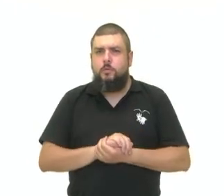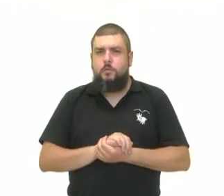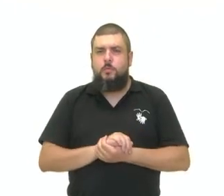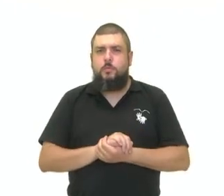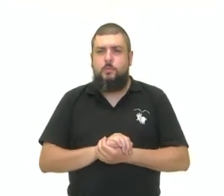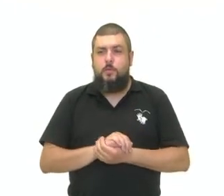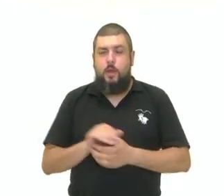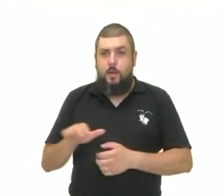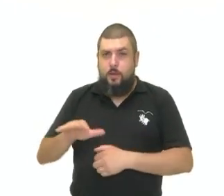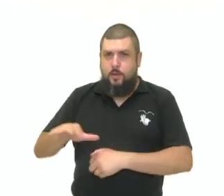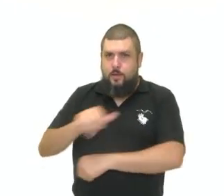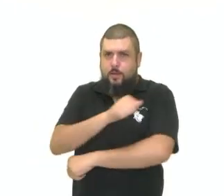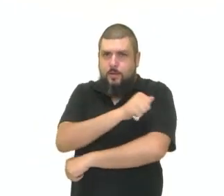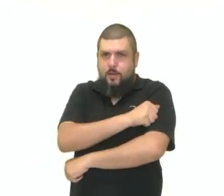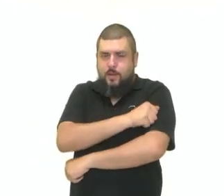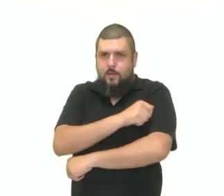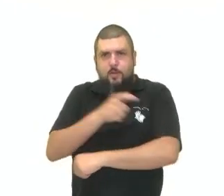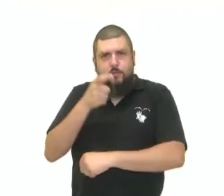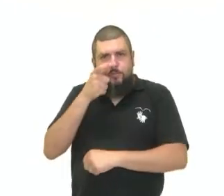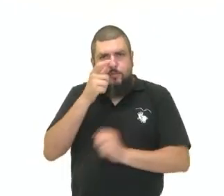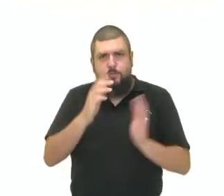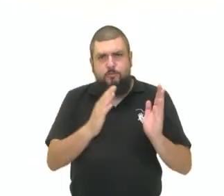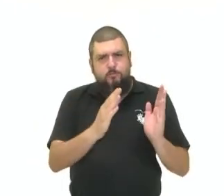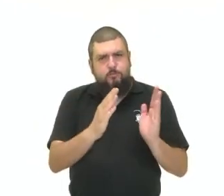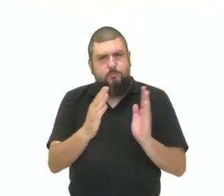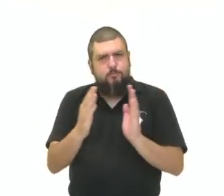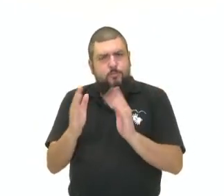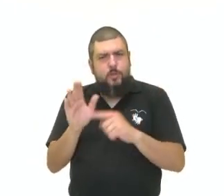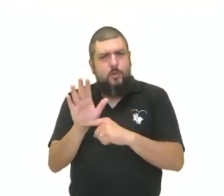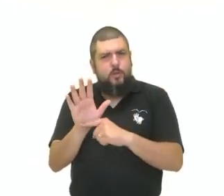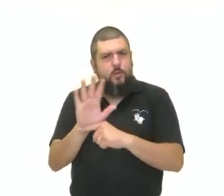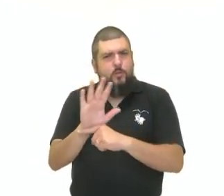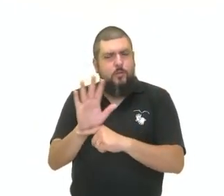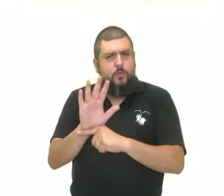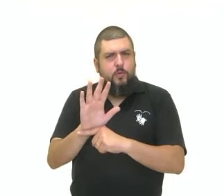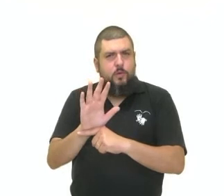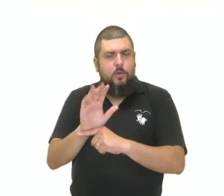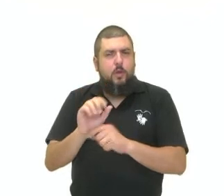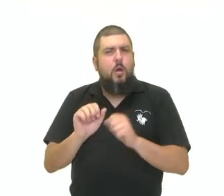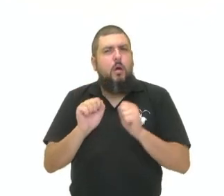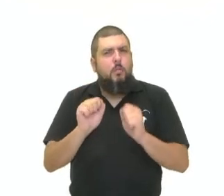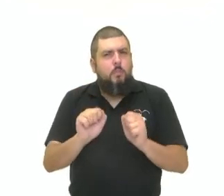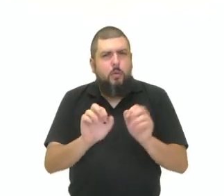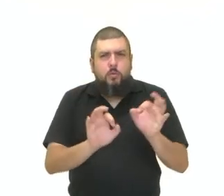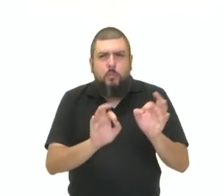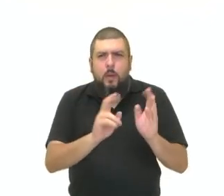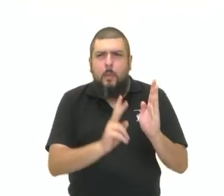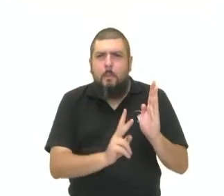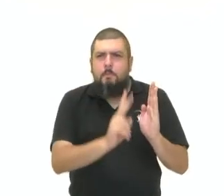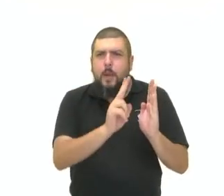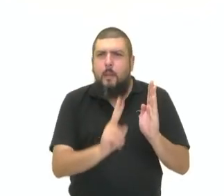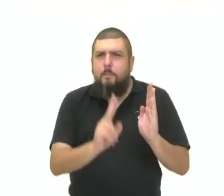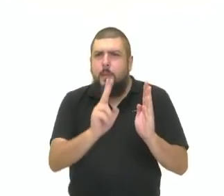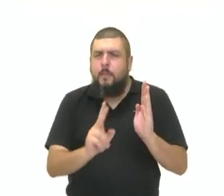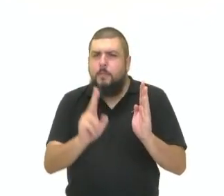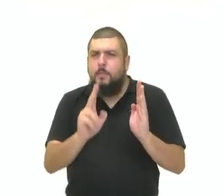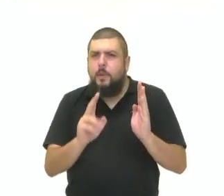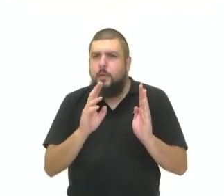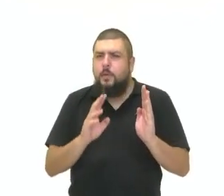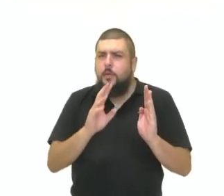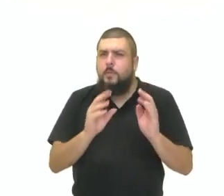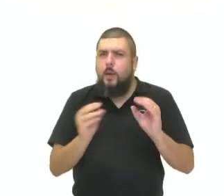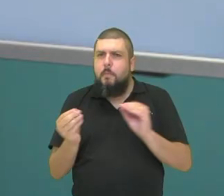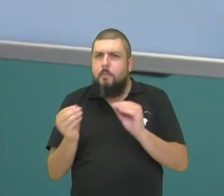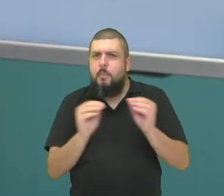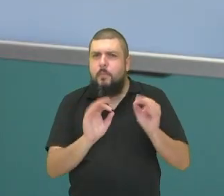estão analisando o vídeo, portanto, esse pode ter sido editado com a adição de efeitos.